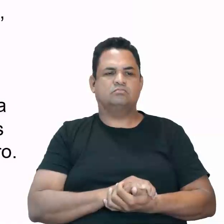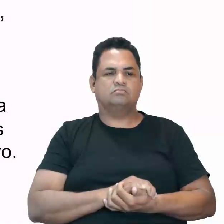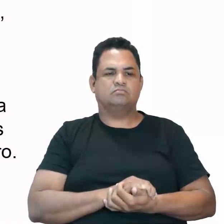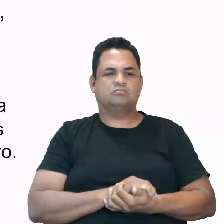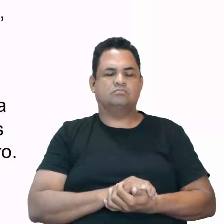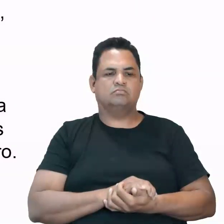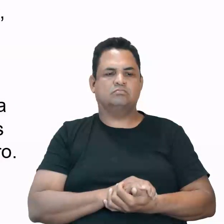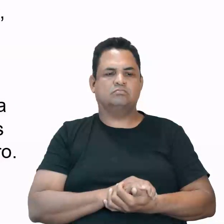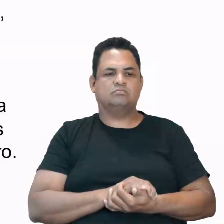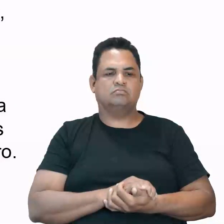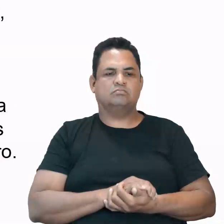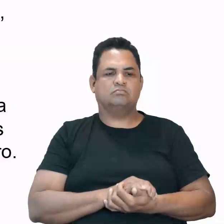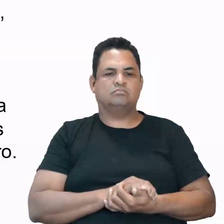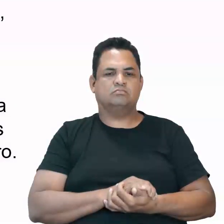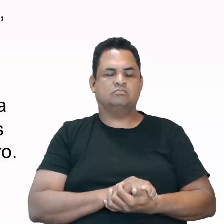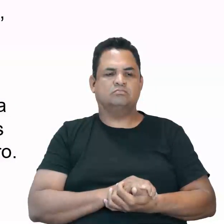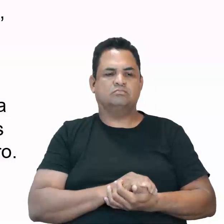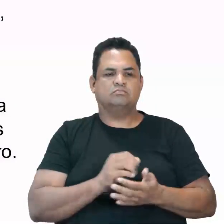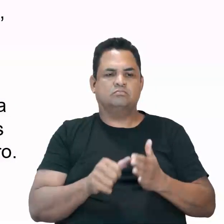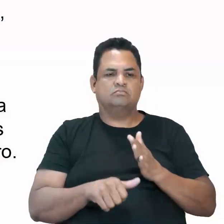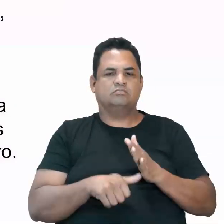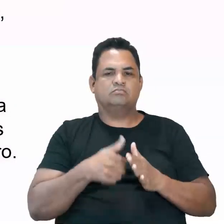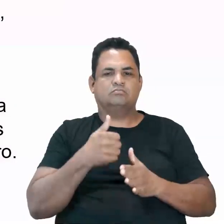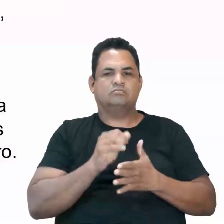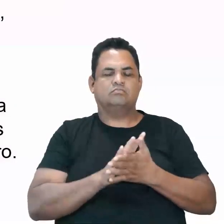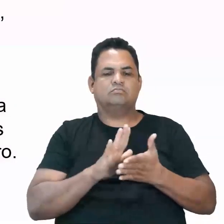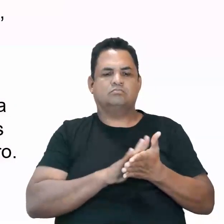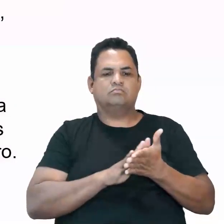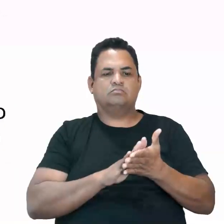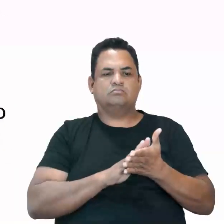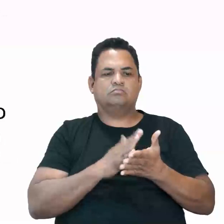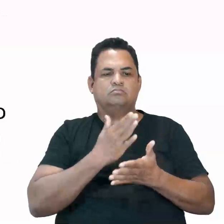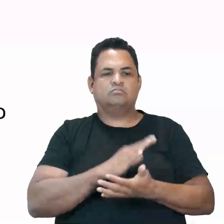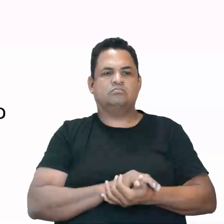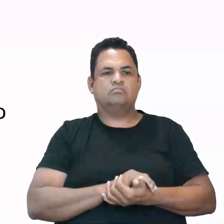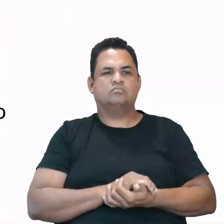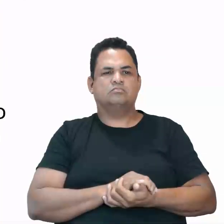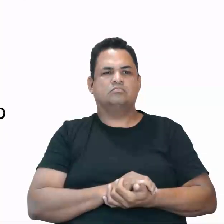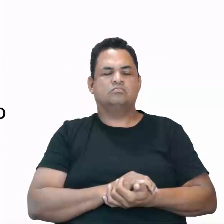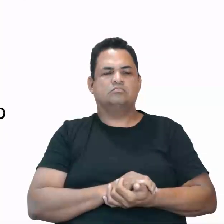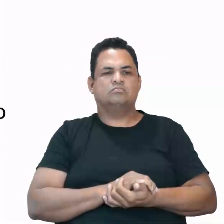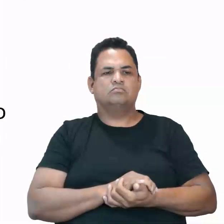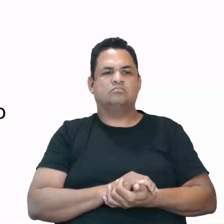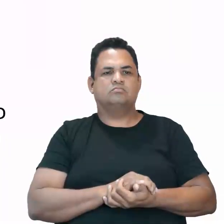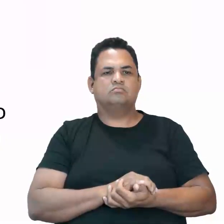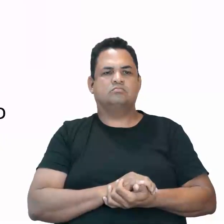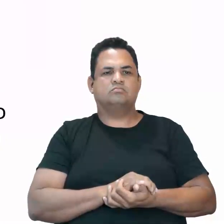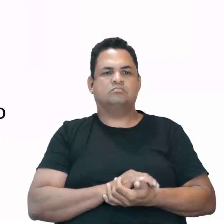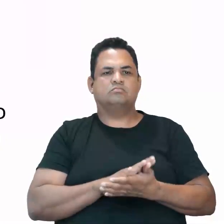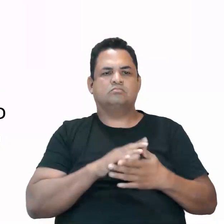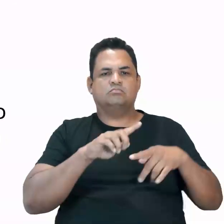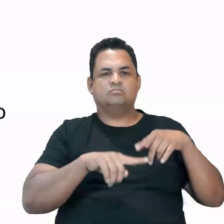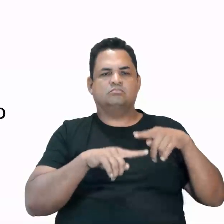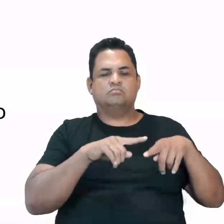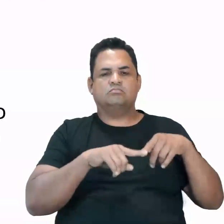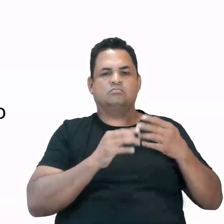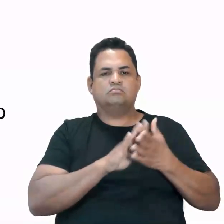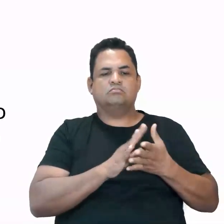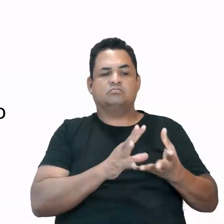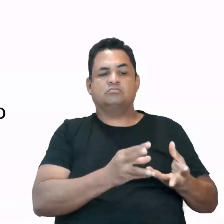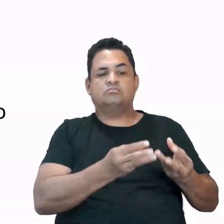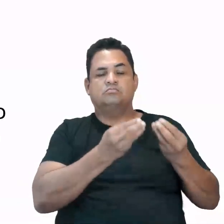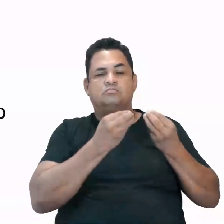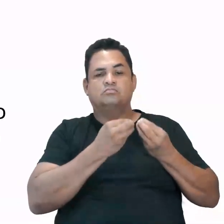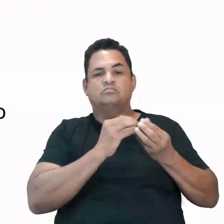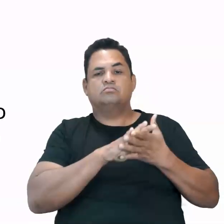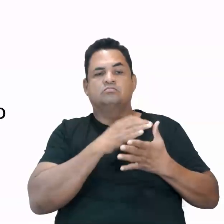Então, nesse processo aí, o primeiro, atrito, né? Atrito. Continuando, então, o corpo que recebeu esses elétrons ficará